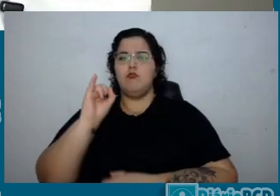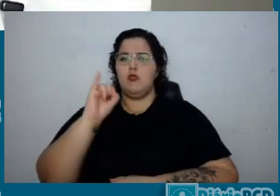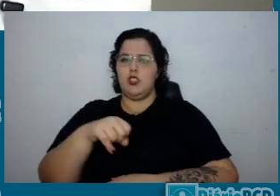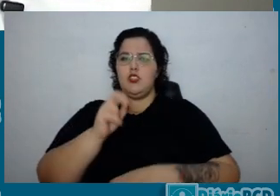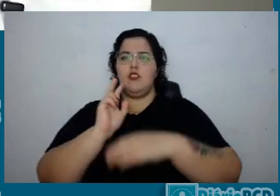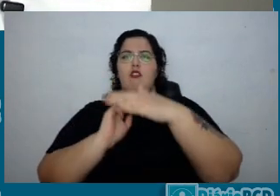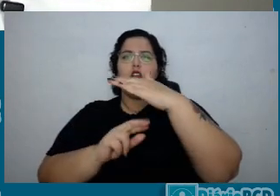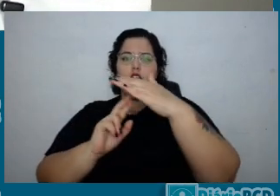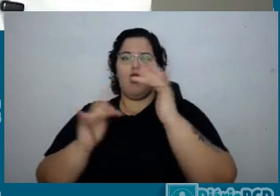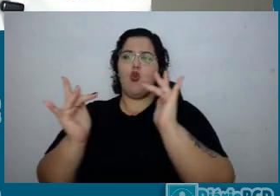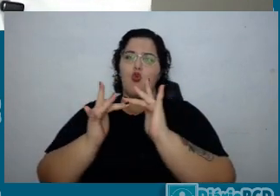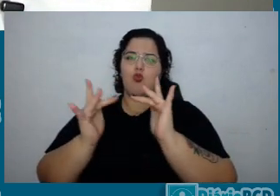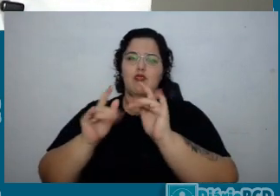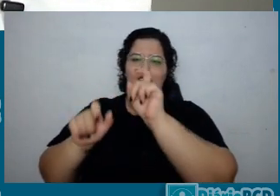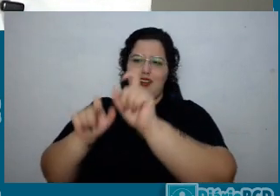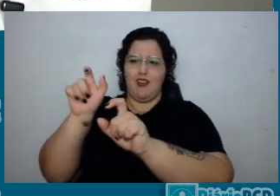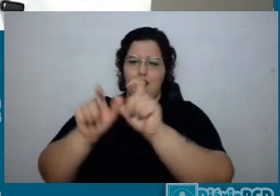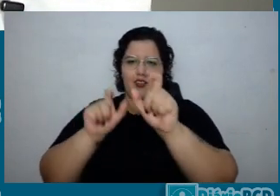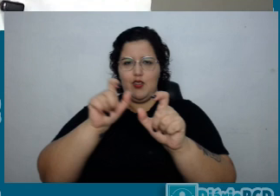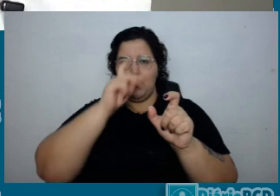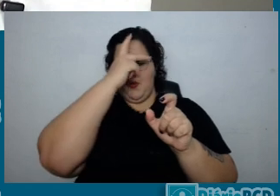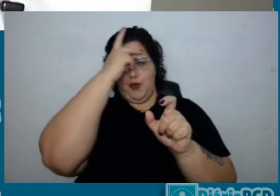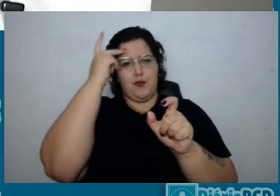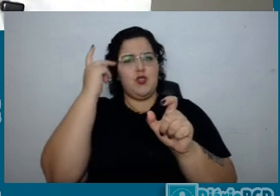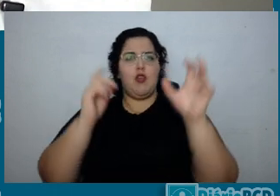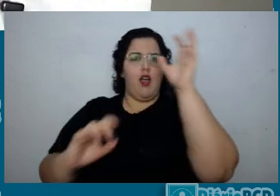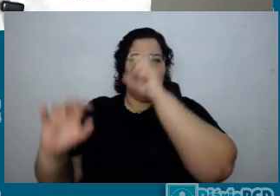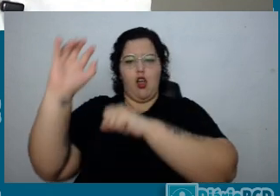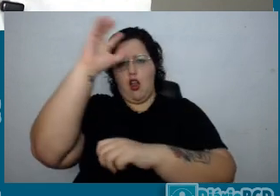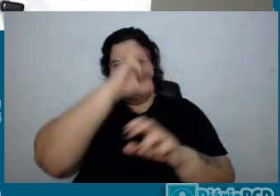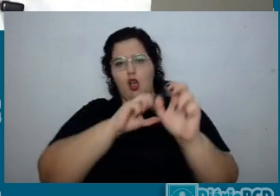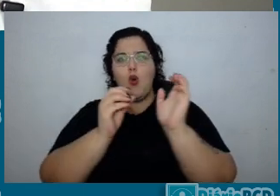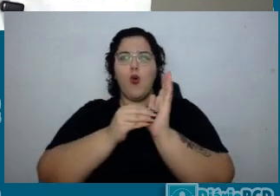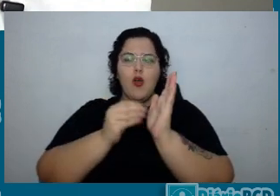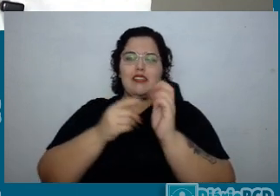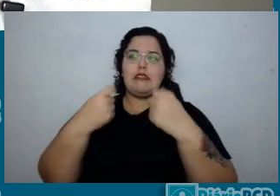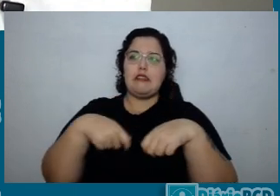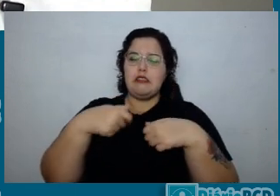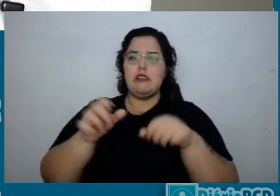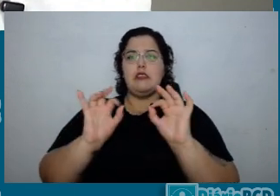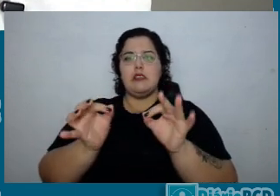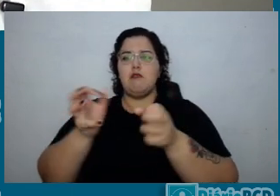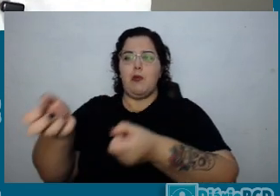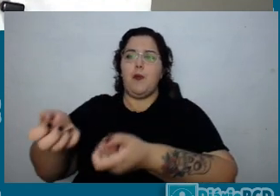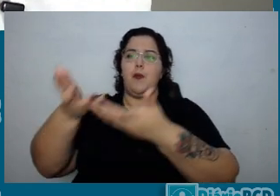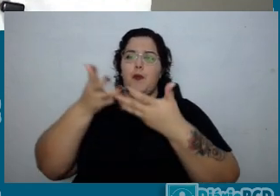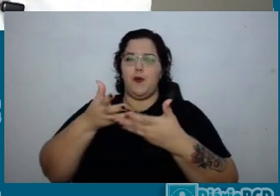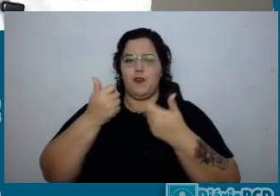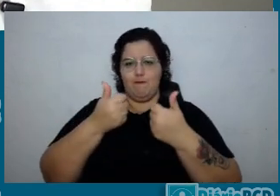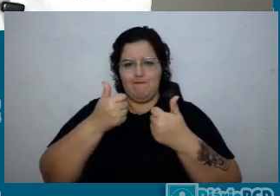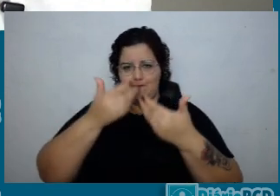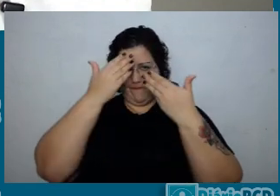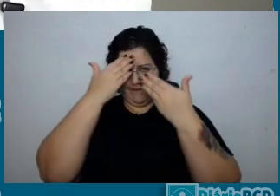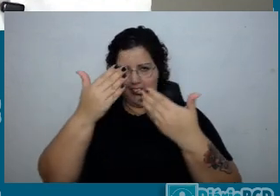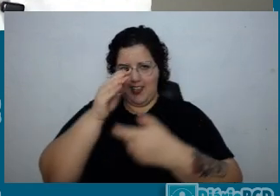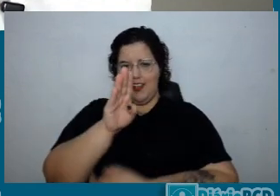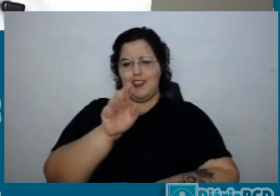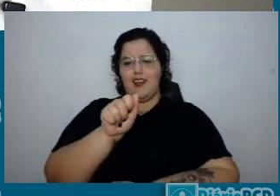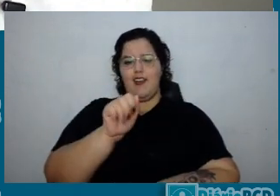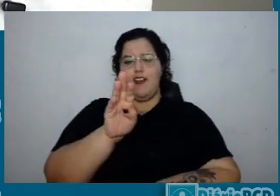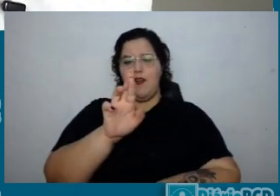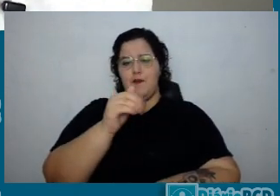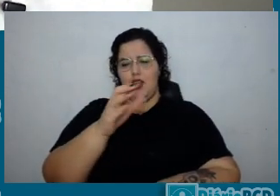com o povo e ouvir, e a gente aprende muito, né, das demandas reais, né, das pessoas com deficiência. Obrigada, Abraão,